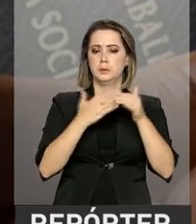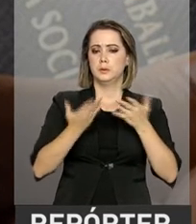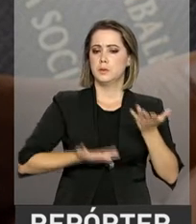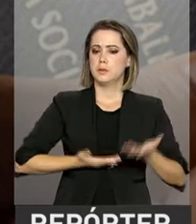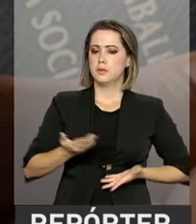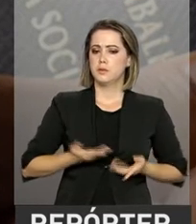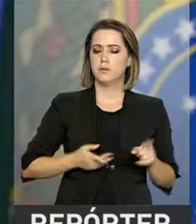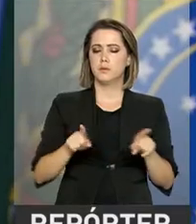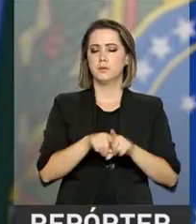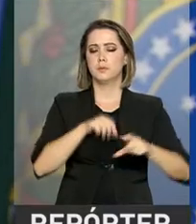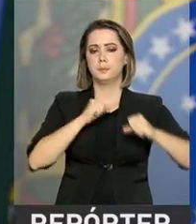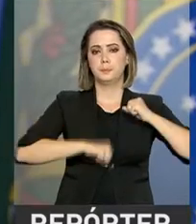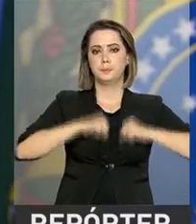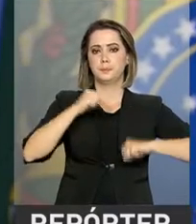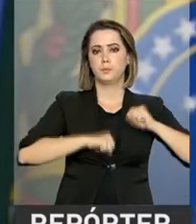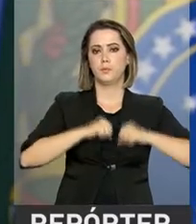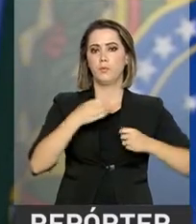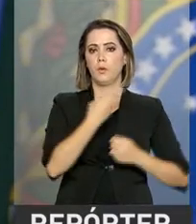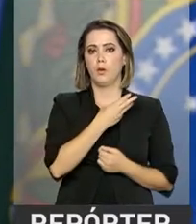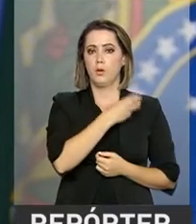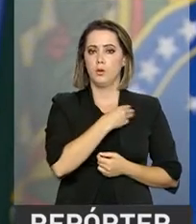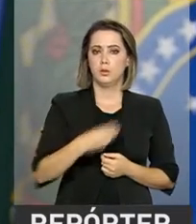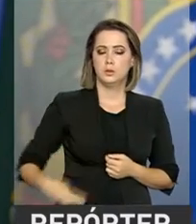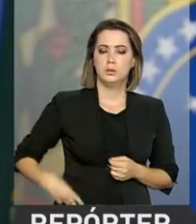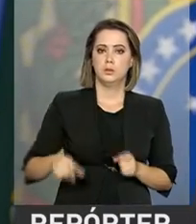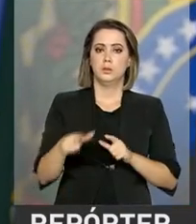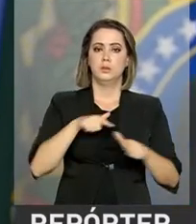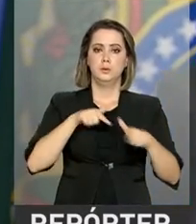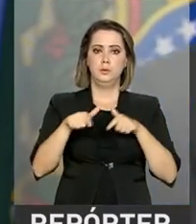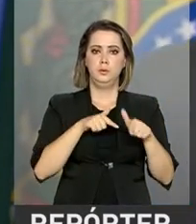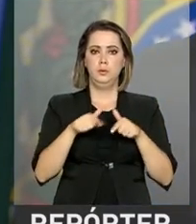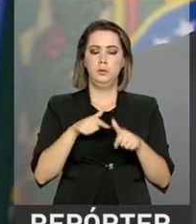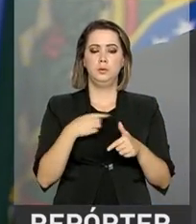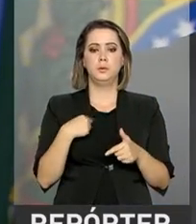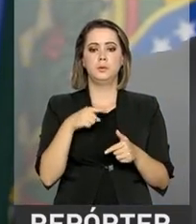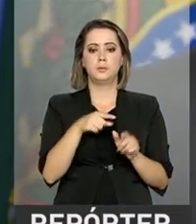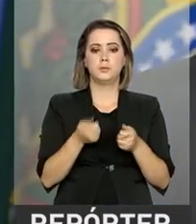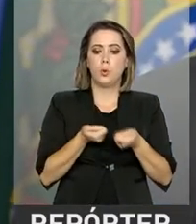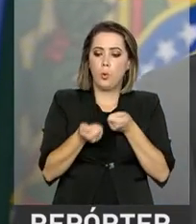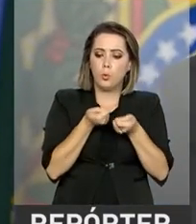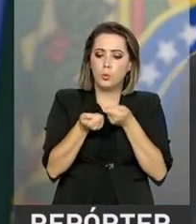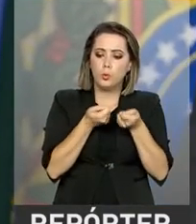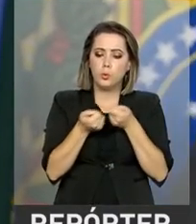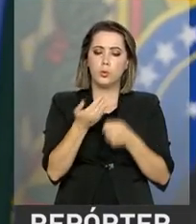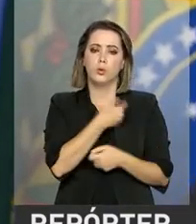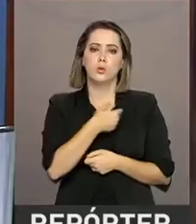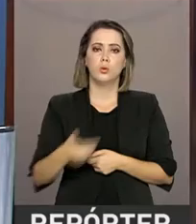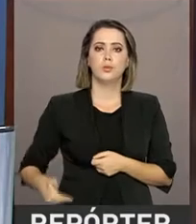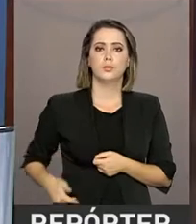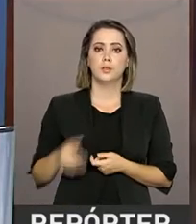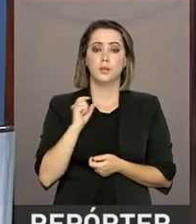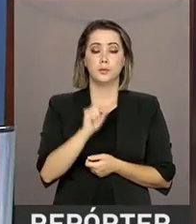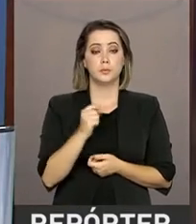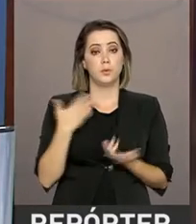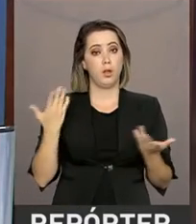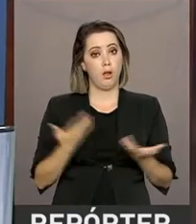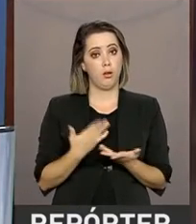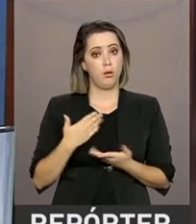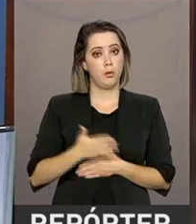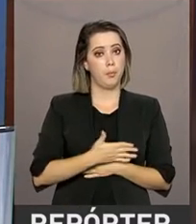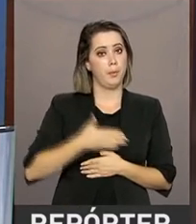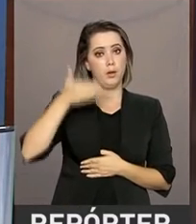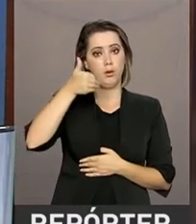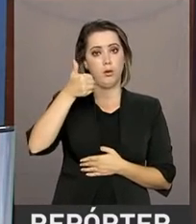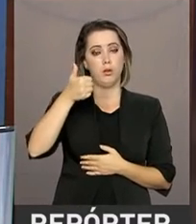e da indústria. Para o ministro do Trabalho, o resultado é efeito de medidas de ajuste tomadas pelo governo. E a tendência de